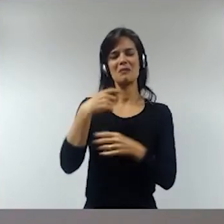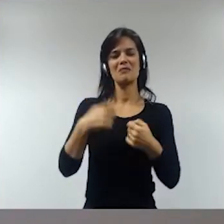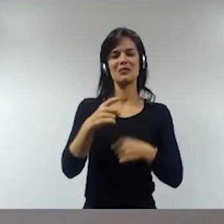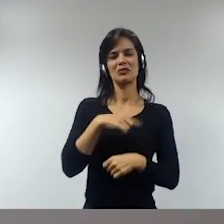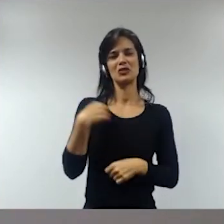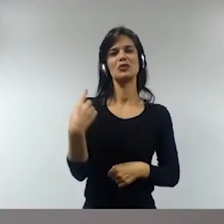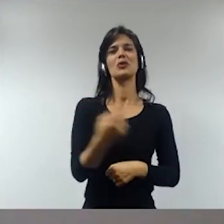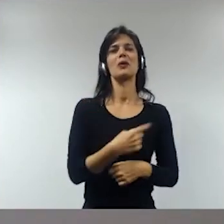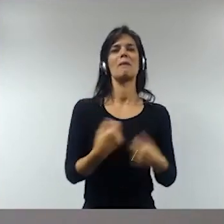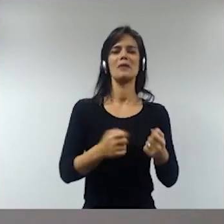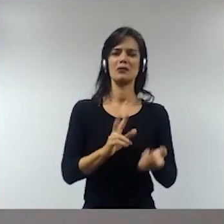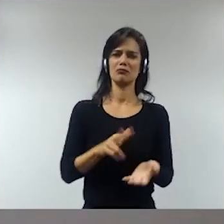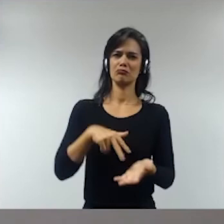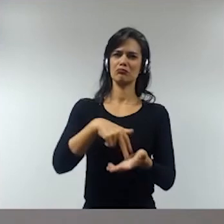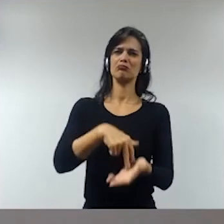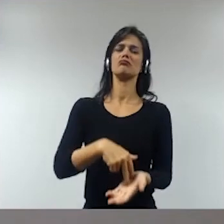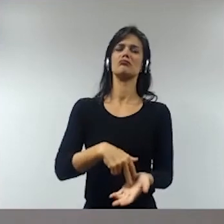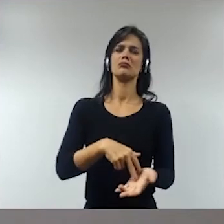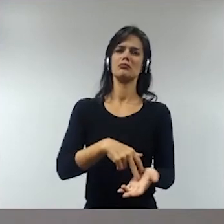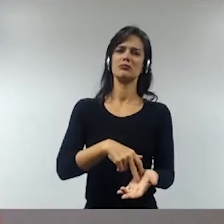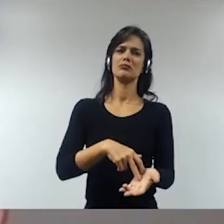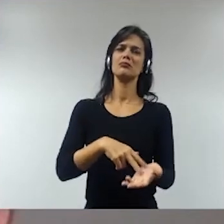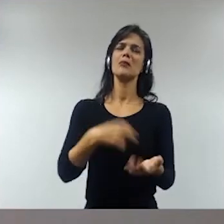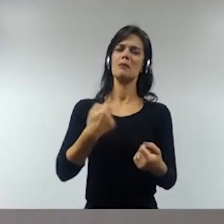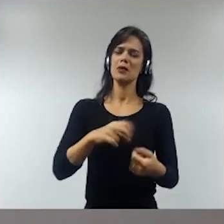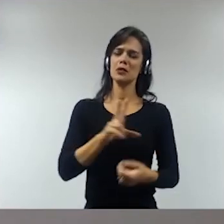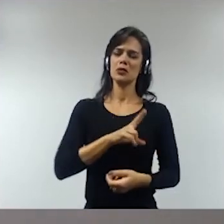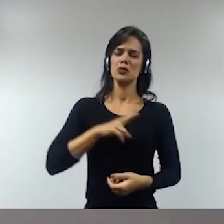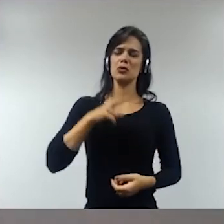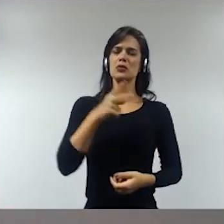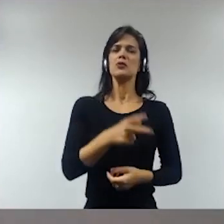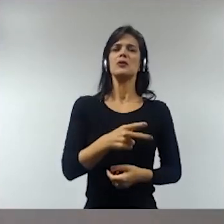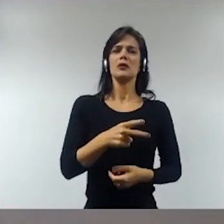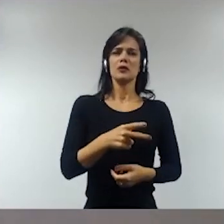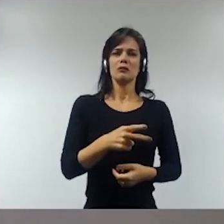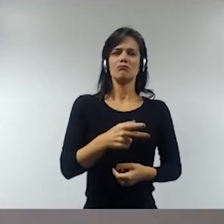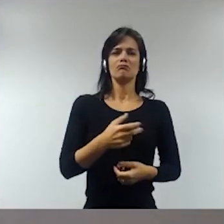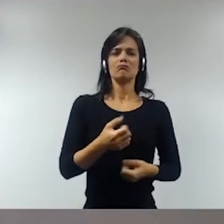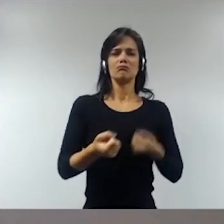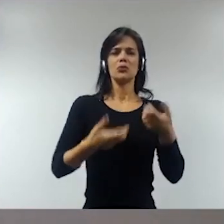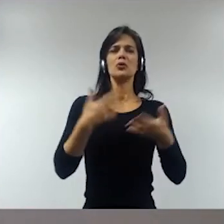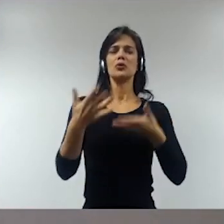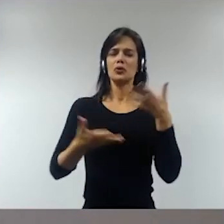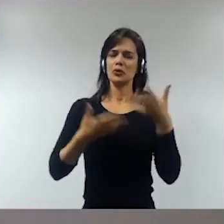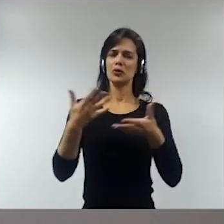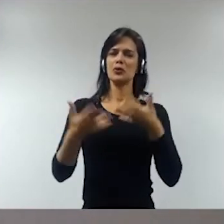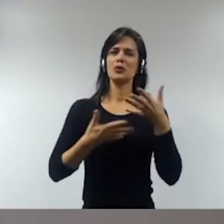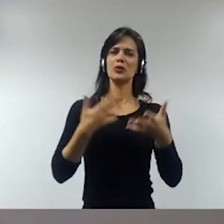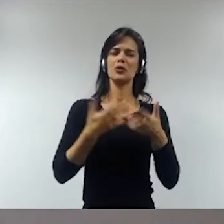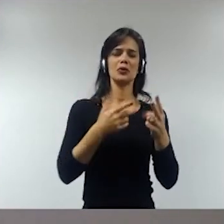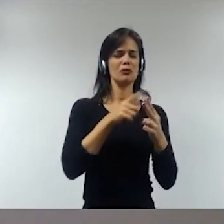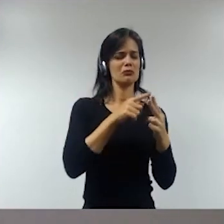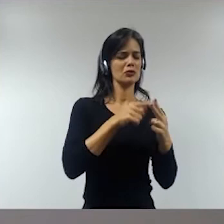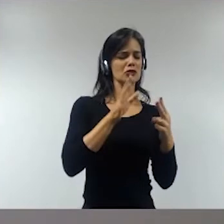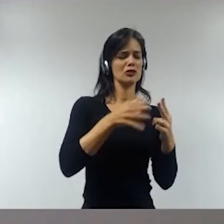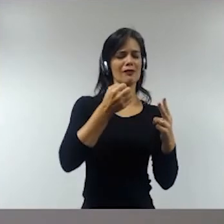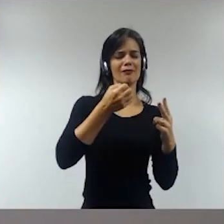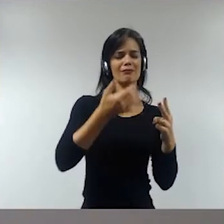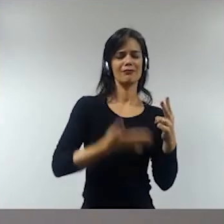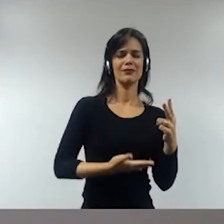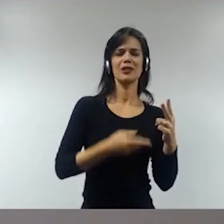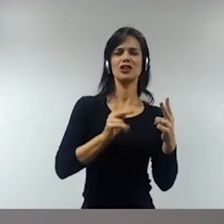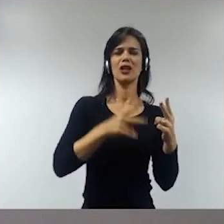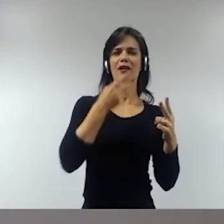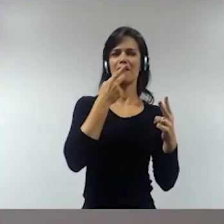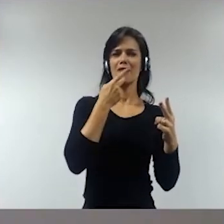que a gente levante os pontos que brilhantemente doutor Bruno e doutor Eric levantaram, que você